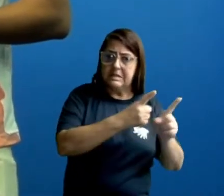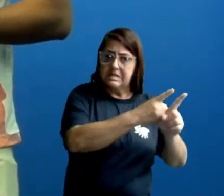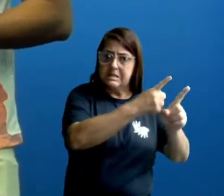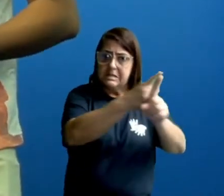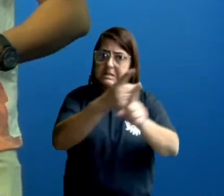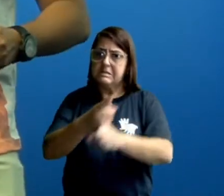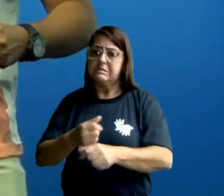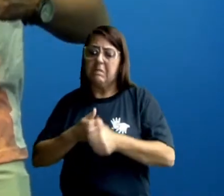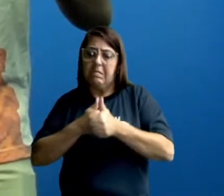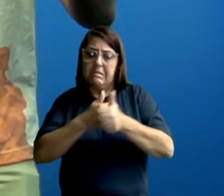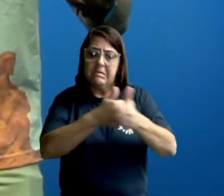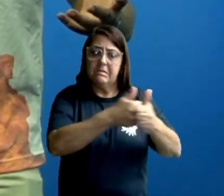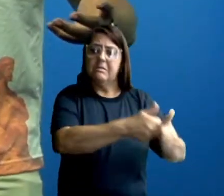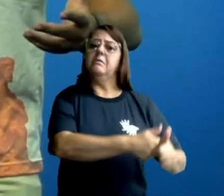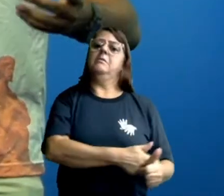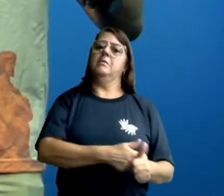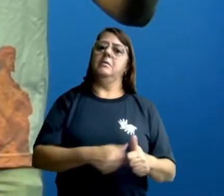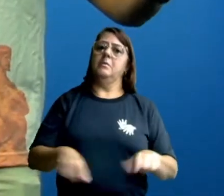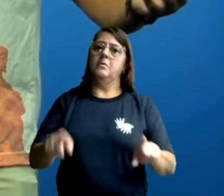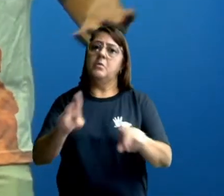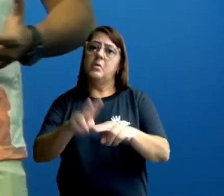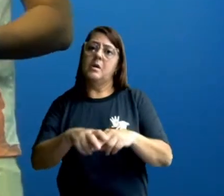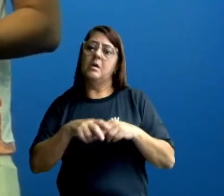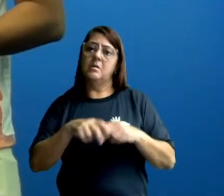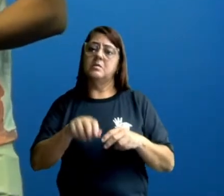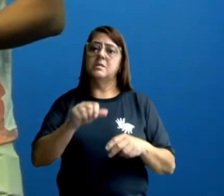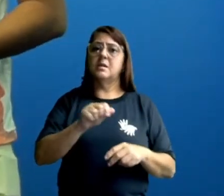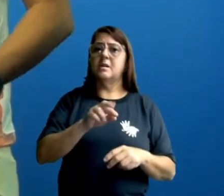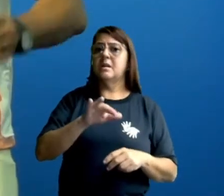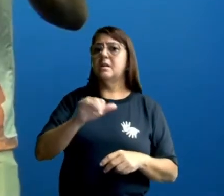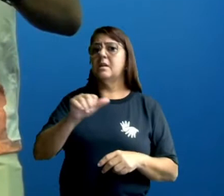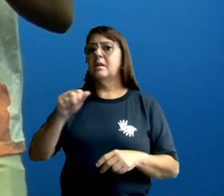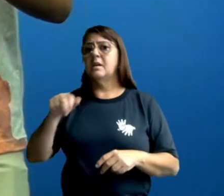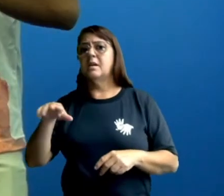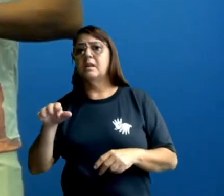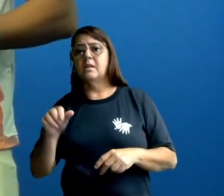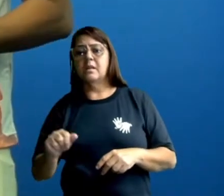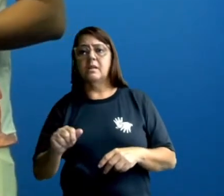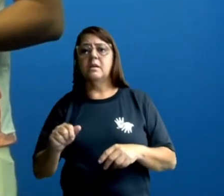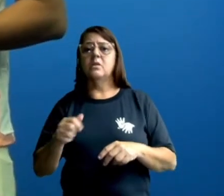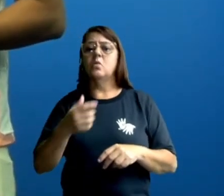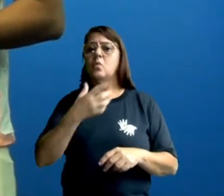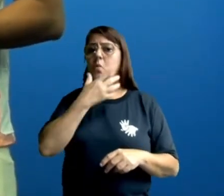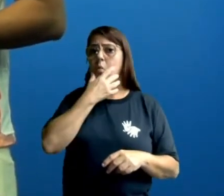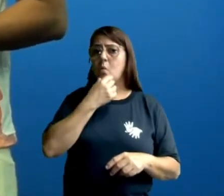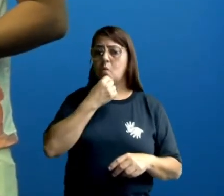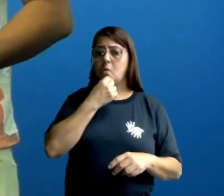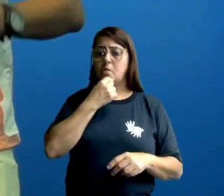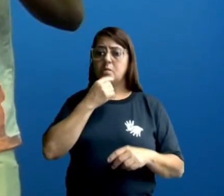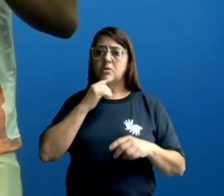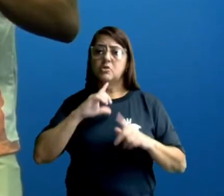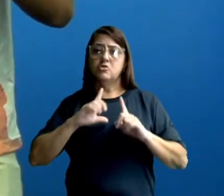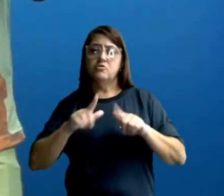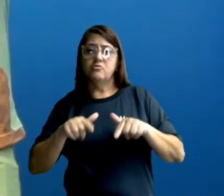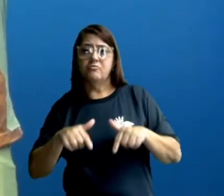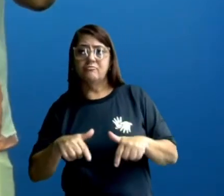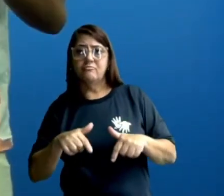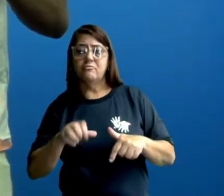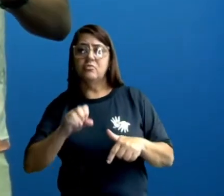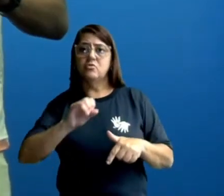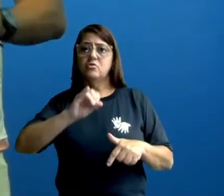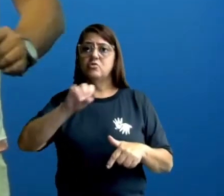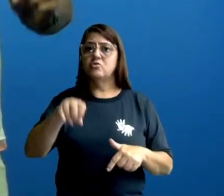pelos alemães, pela política ariana de Hitler, foram os judeus. Os